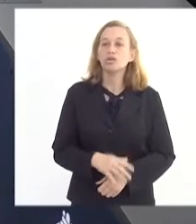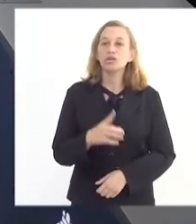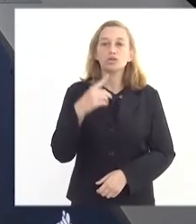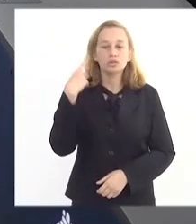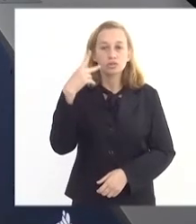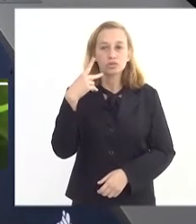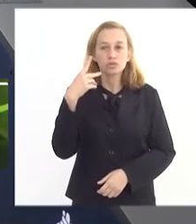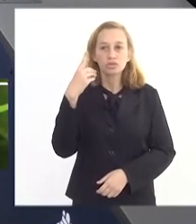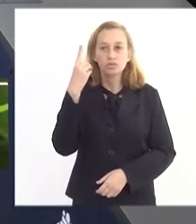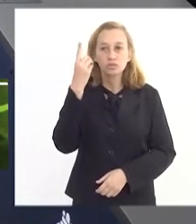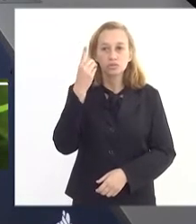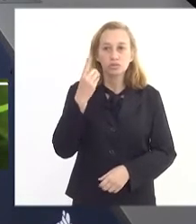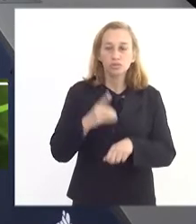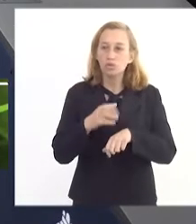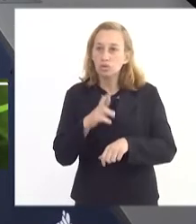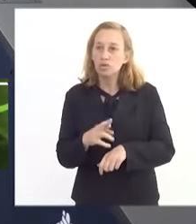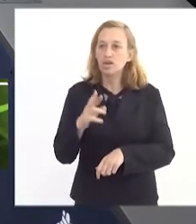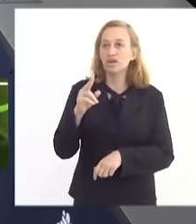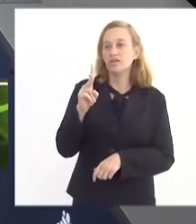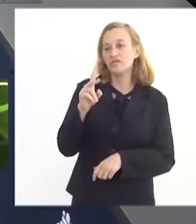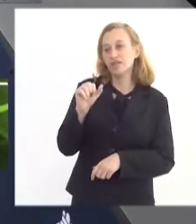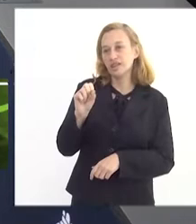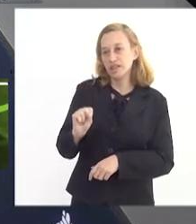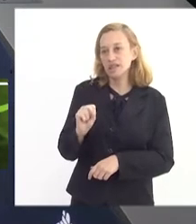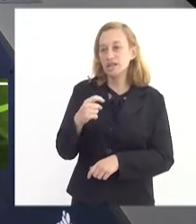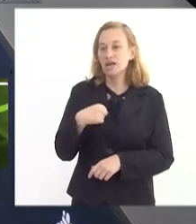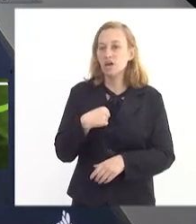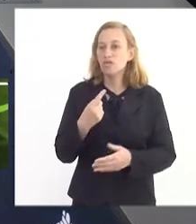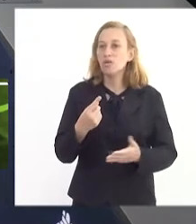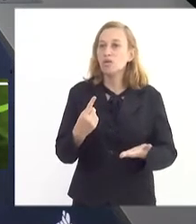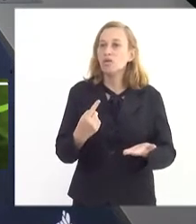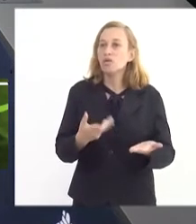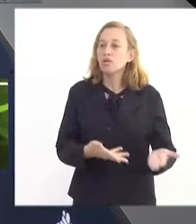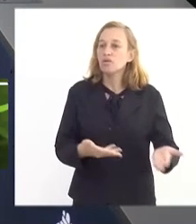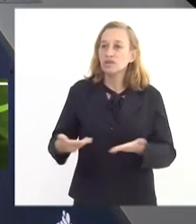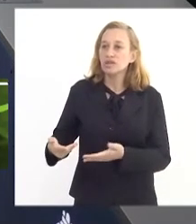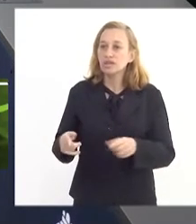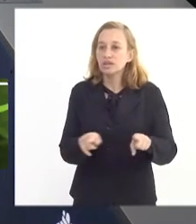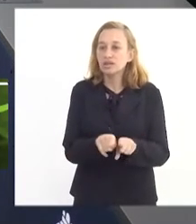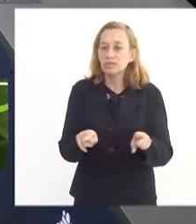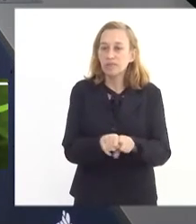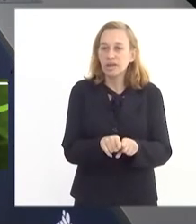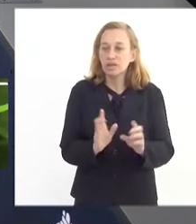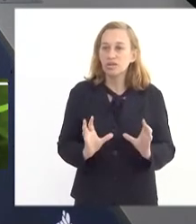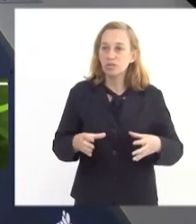vou marcar e convidar também a Comissão de Saneamento